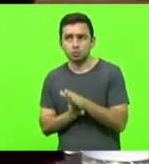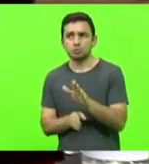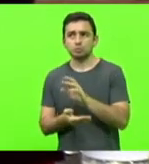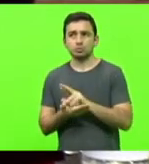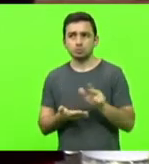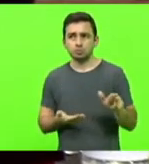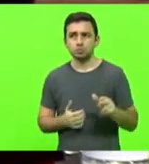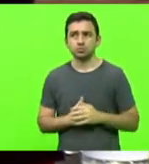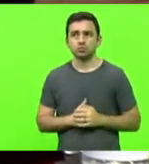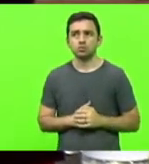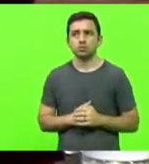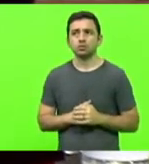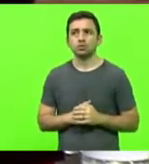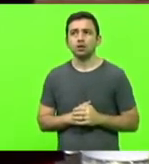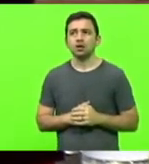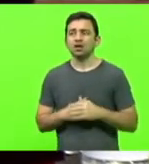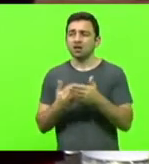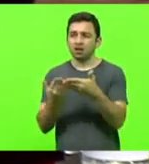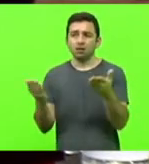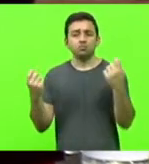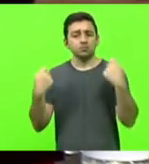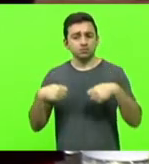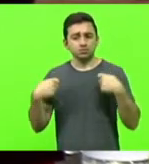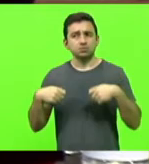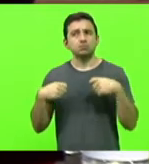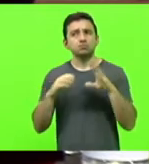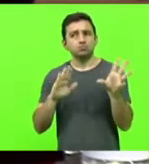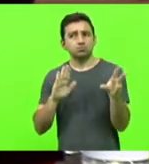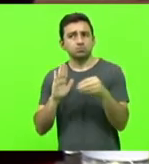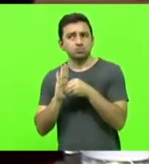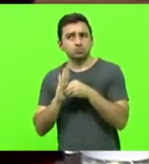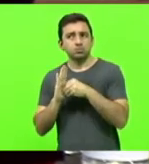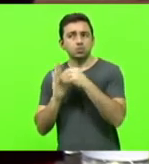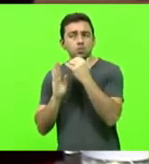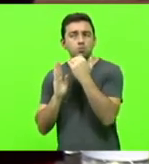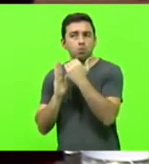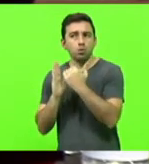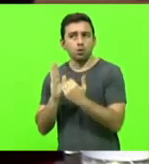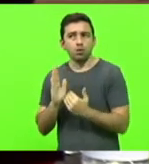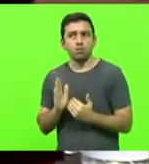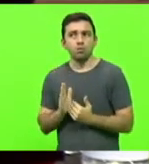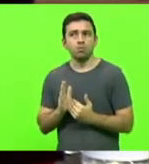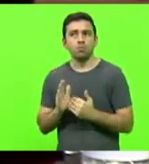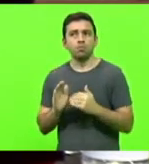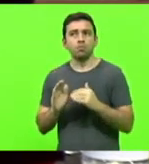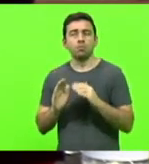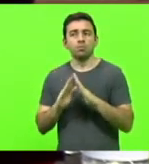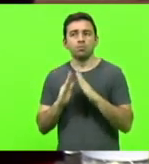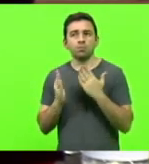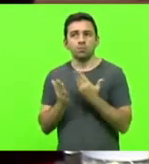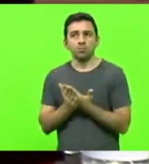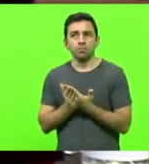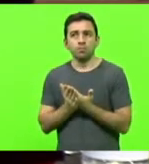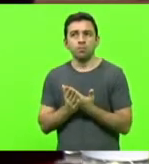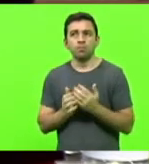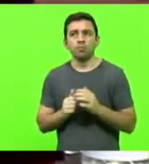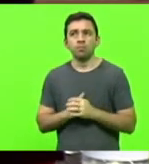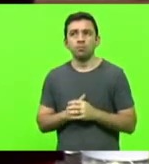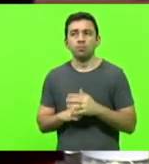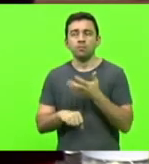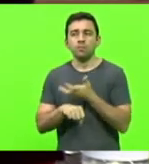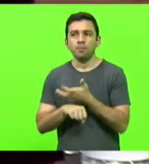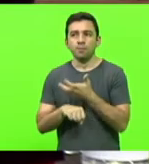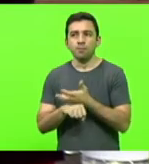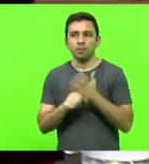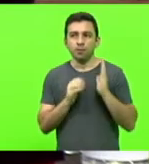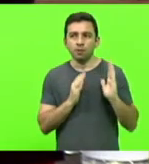que se coloque novamente no nosso currículo escolar a matéria